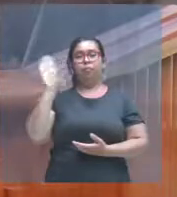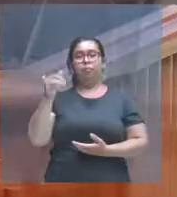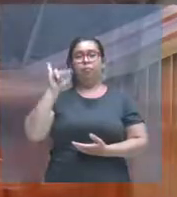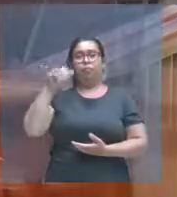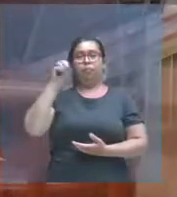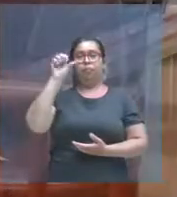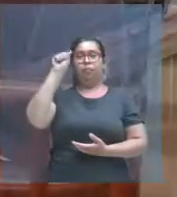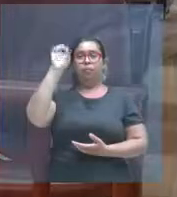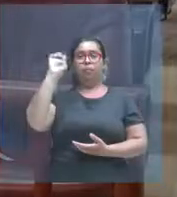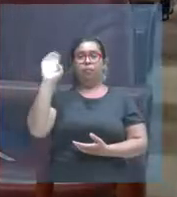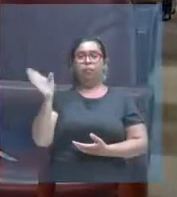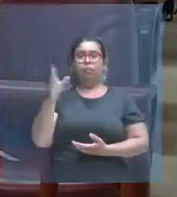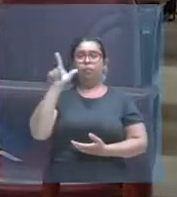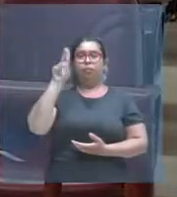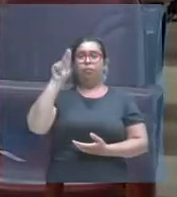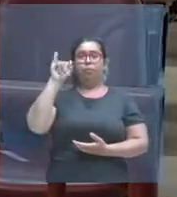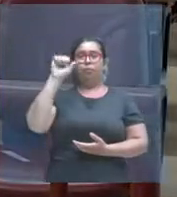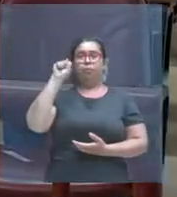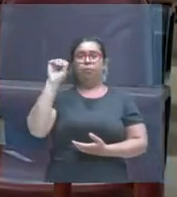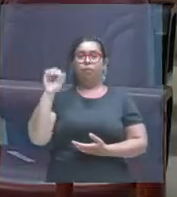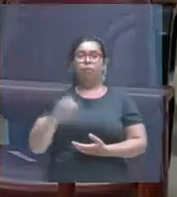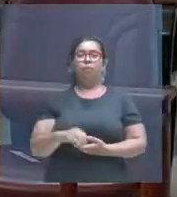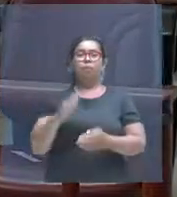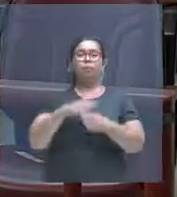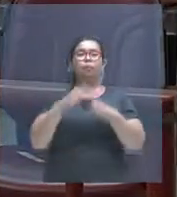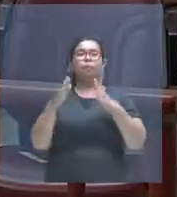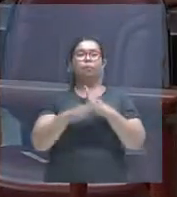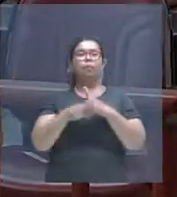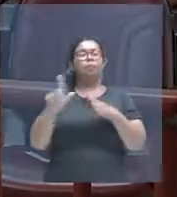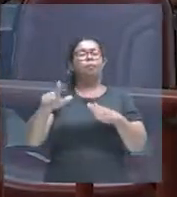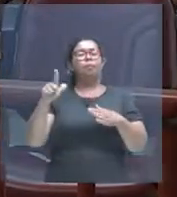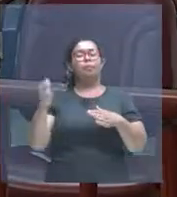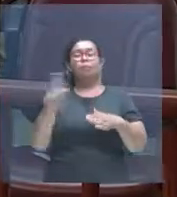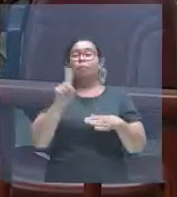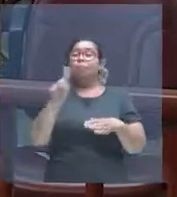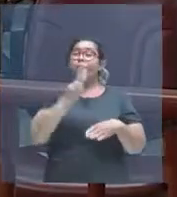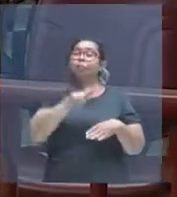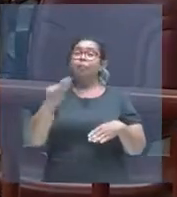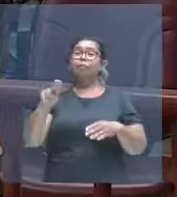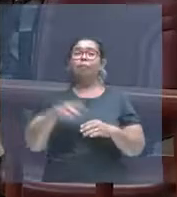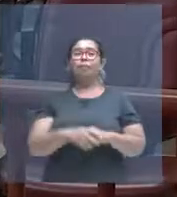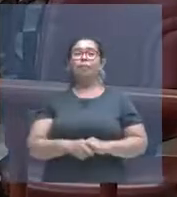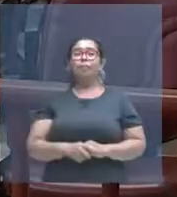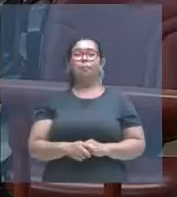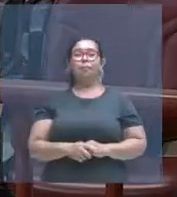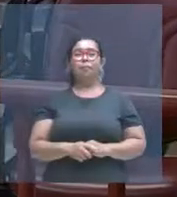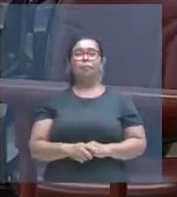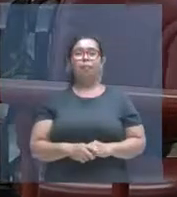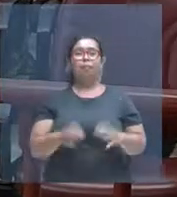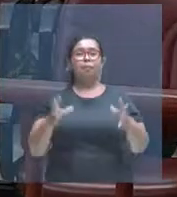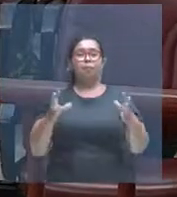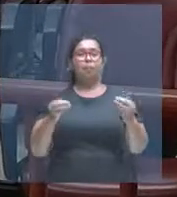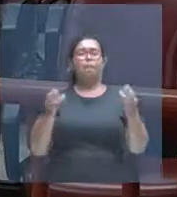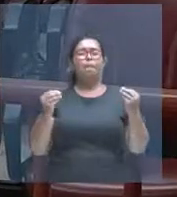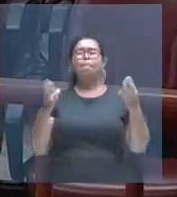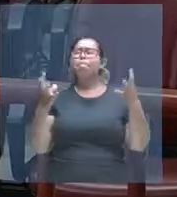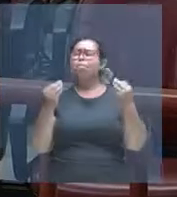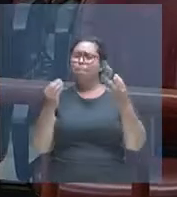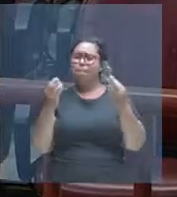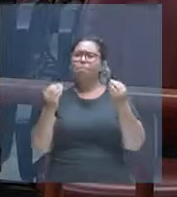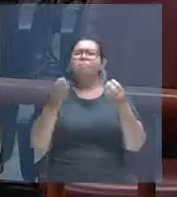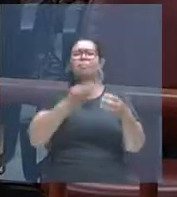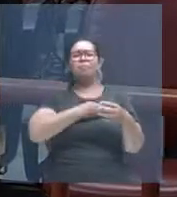Correia, Luizinho e a todos os demais não nomeados aqui, afinal é uma legião de amigos e